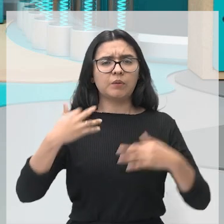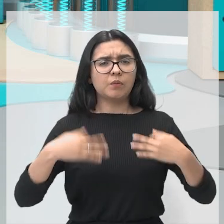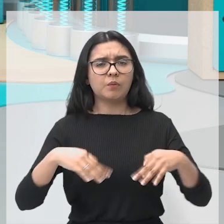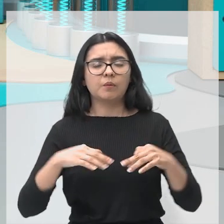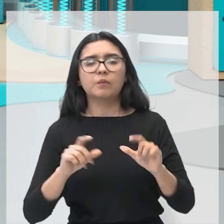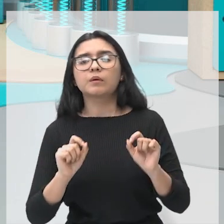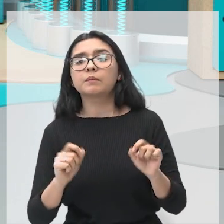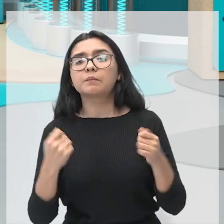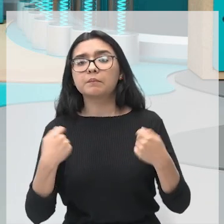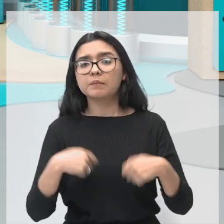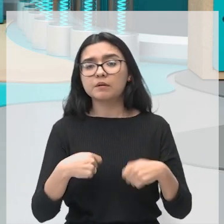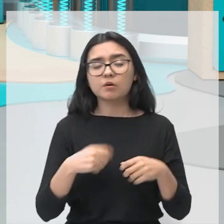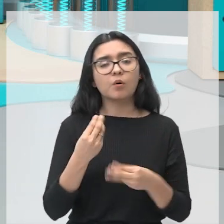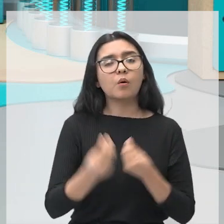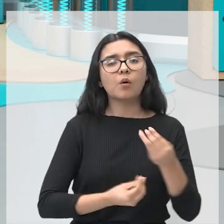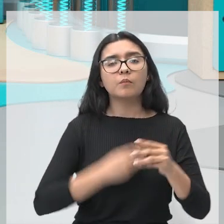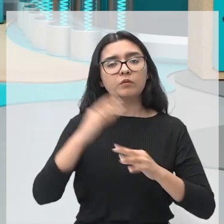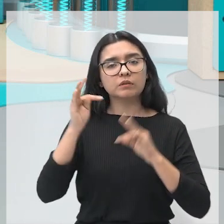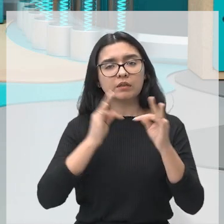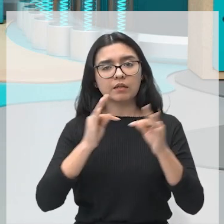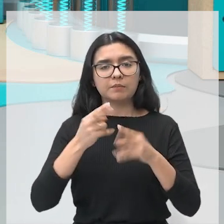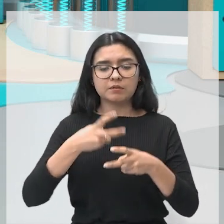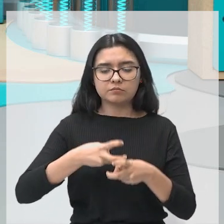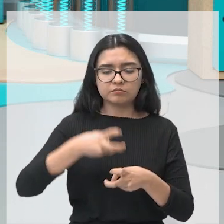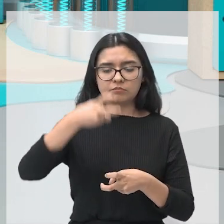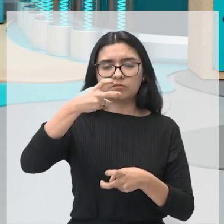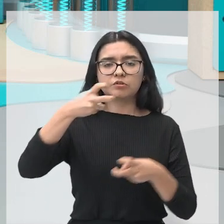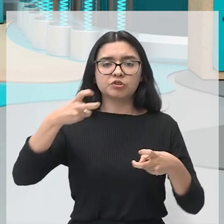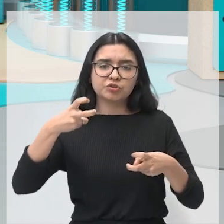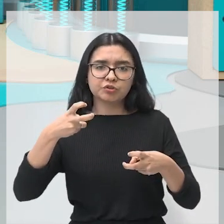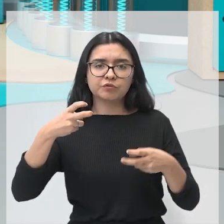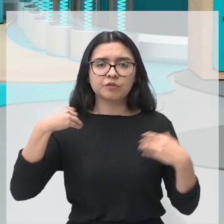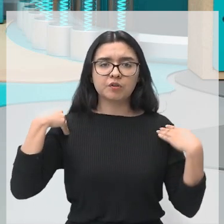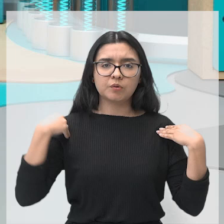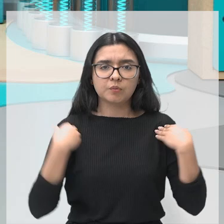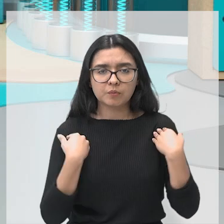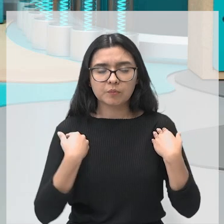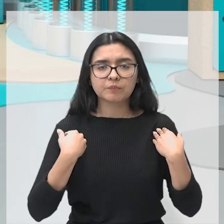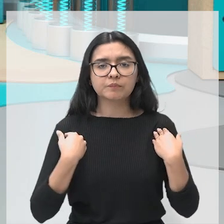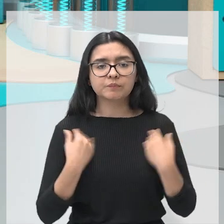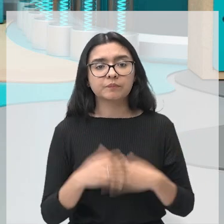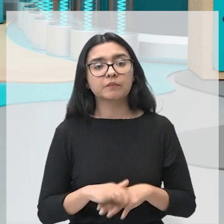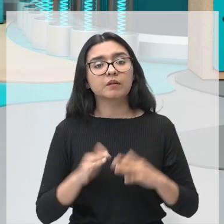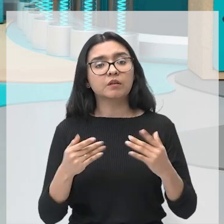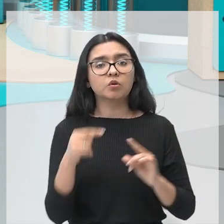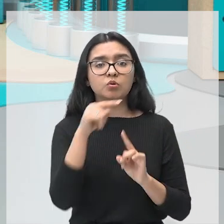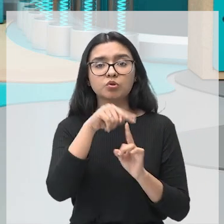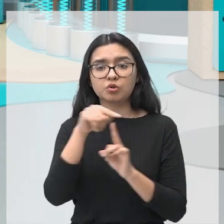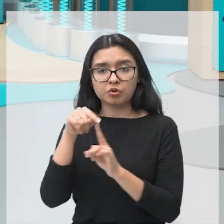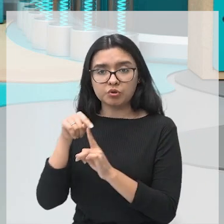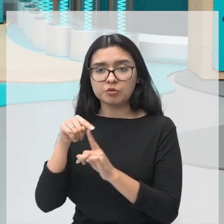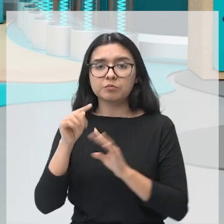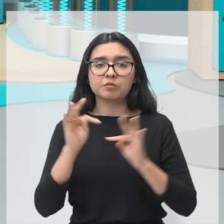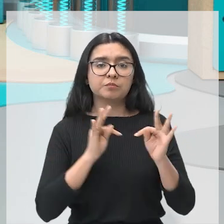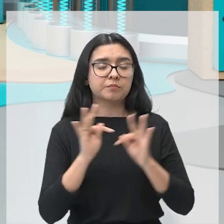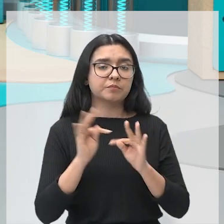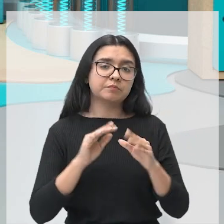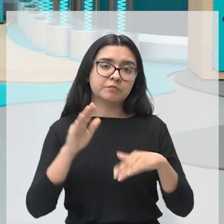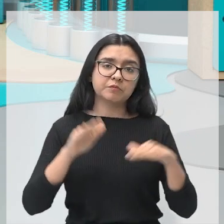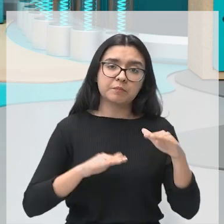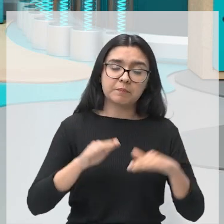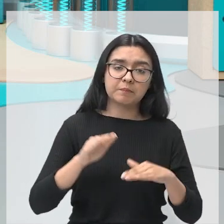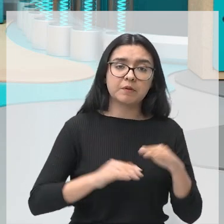preciso fazer, né? Como tratar esses desvios posturais? Calma, os tipos de tratamento eles vão variar de acordo com